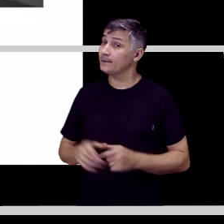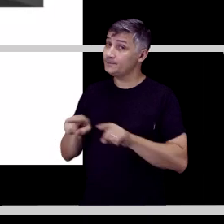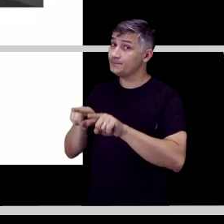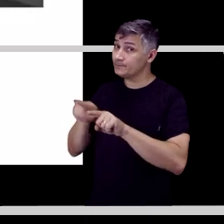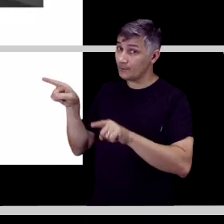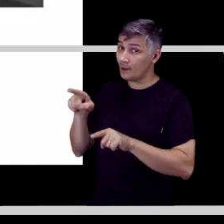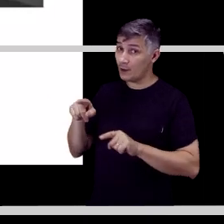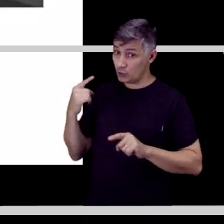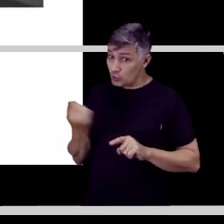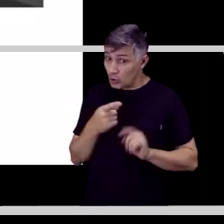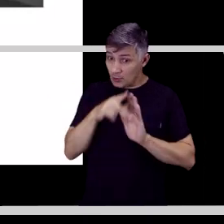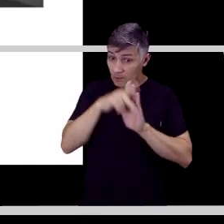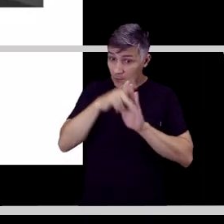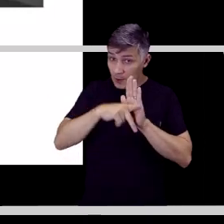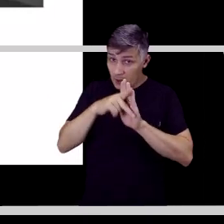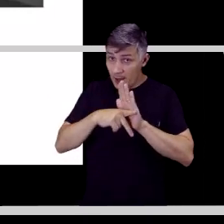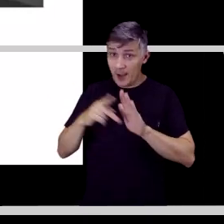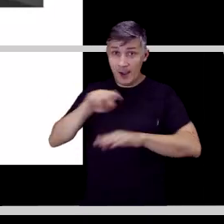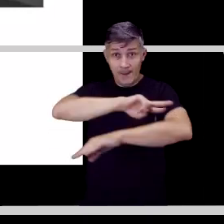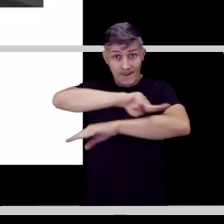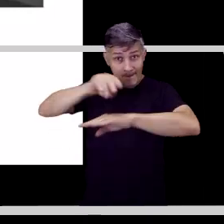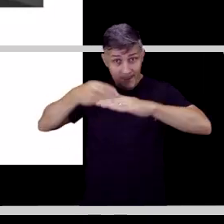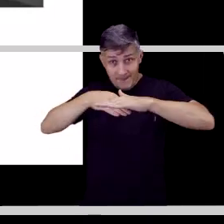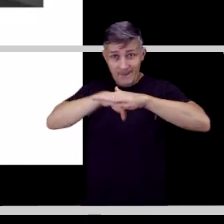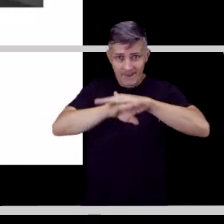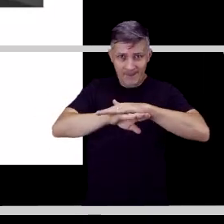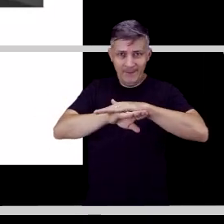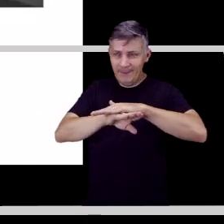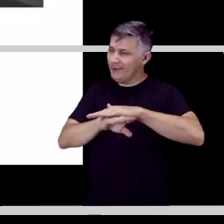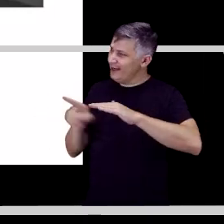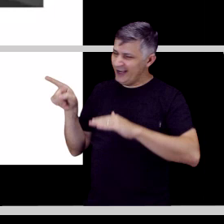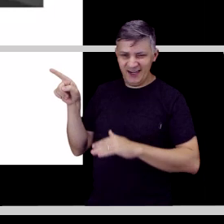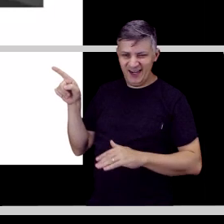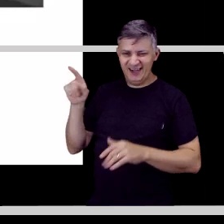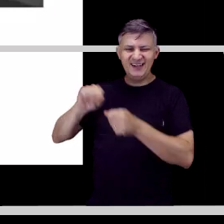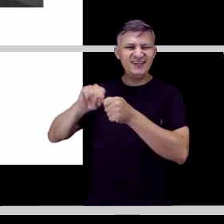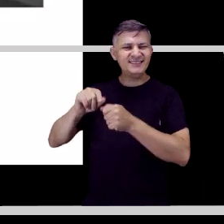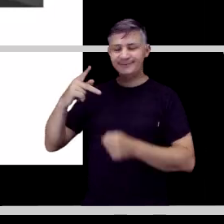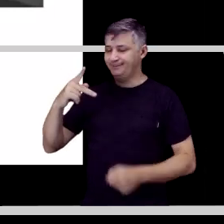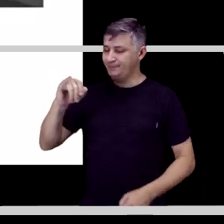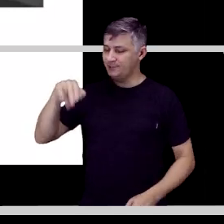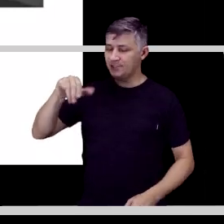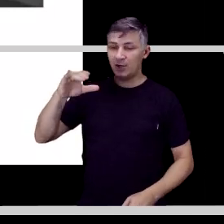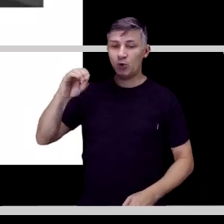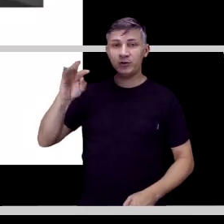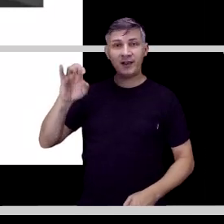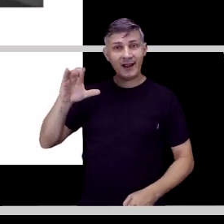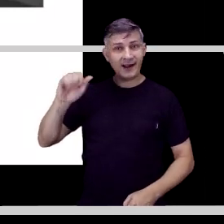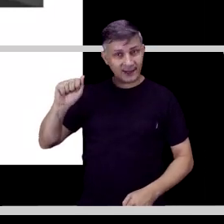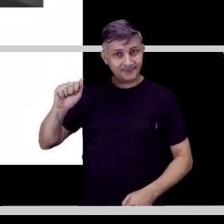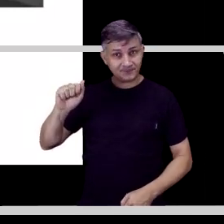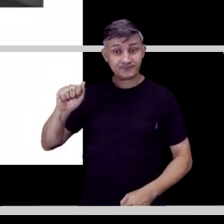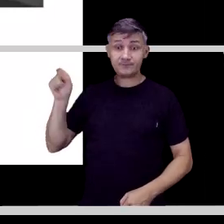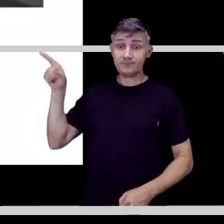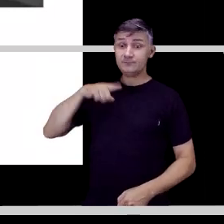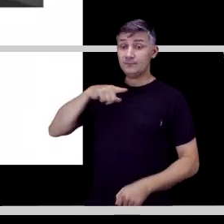O nosso projeto da Pinacoteca Contemporânea está feito, então, nesse lugar que era a Escola Prudente de Moraes, que também